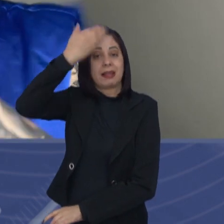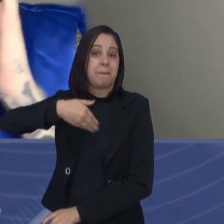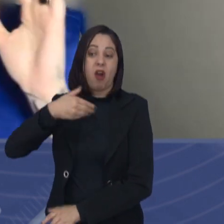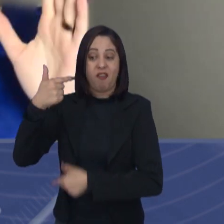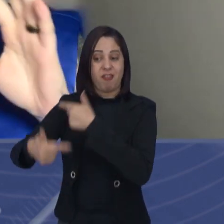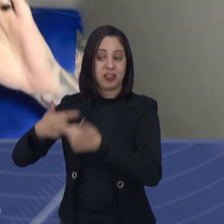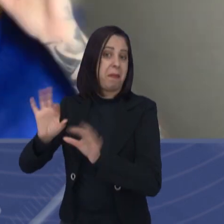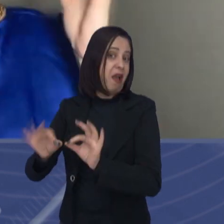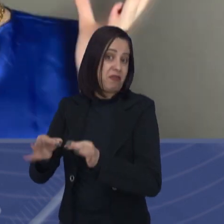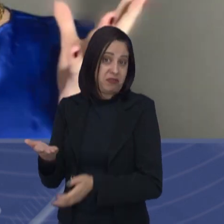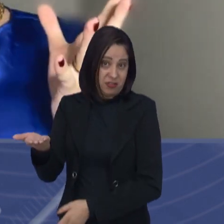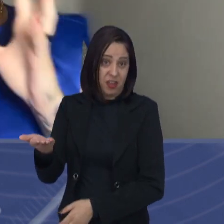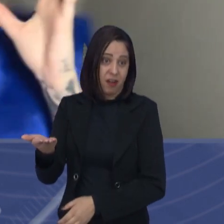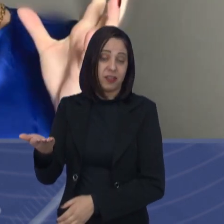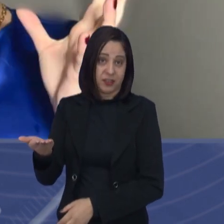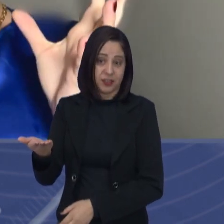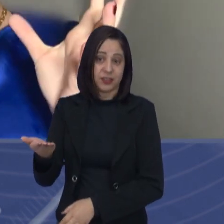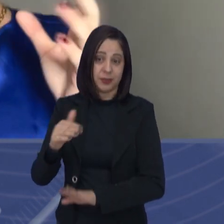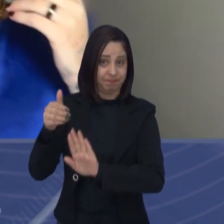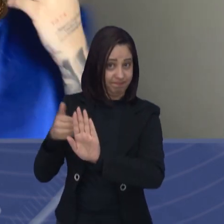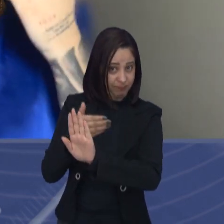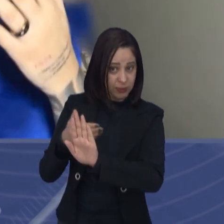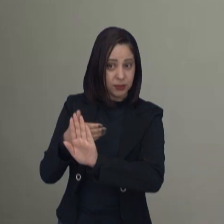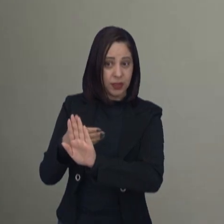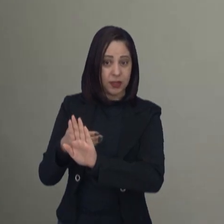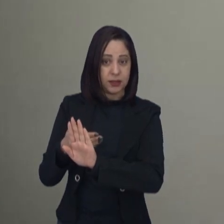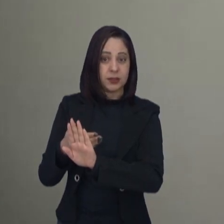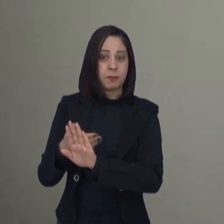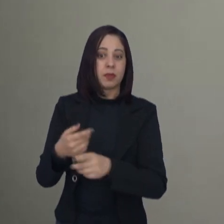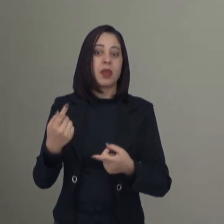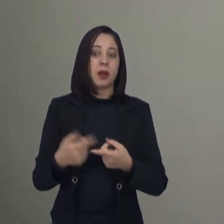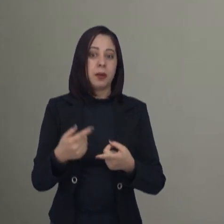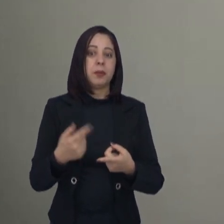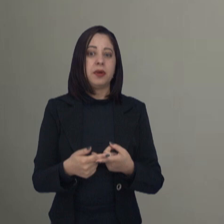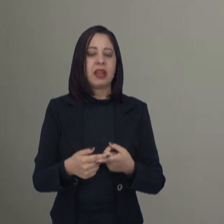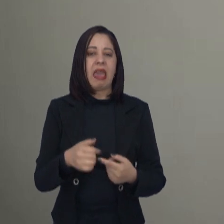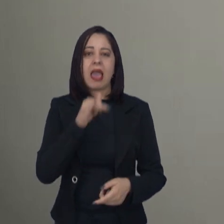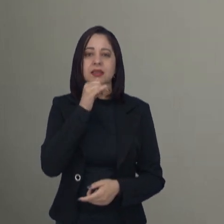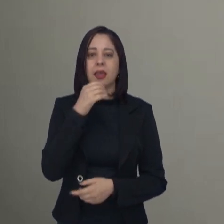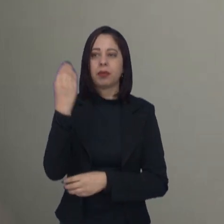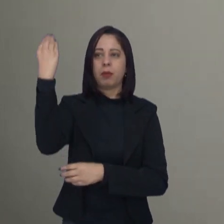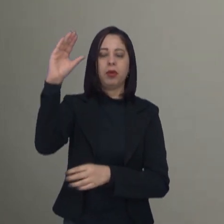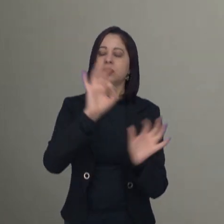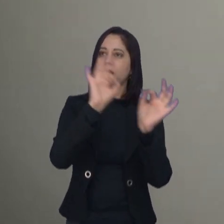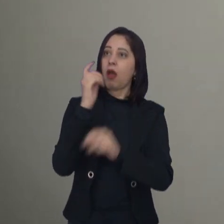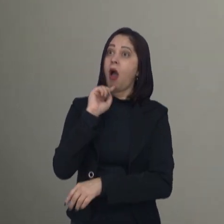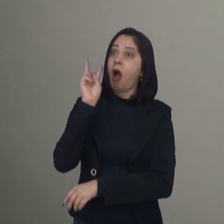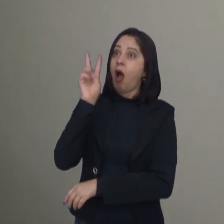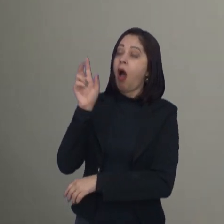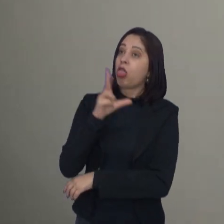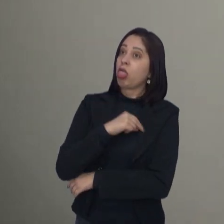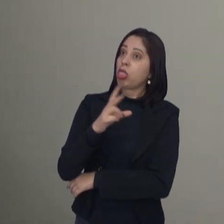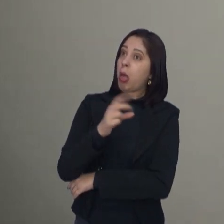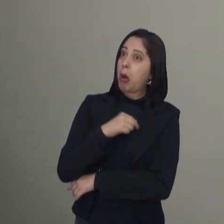trabalho que nós estamos tendo por trás, né, dos bastidores, porque as pessoas elas só veem ali um post, não imaginam tudo que acontece,